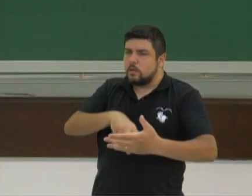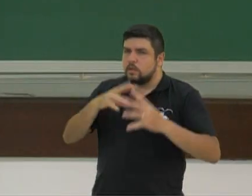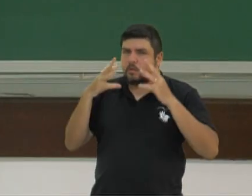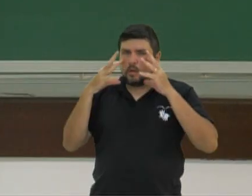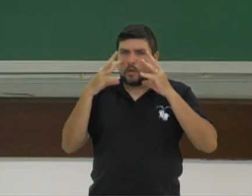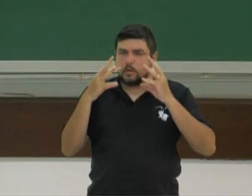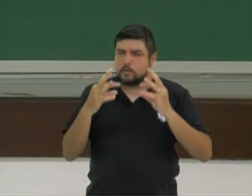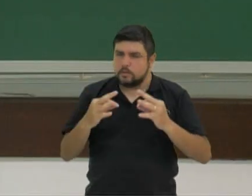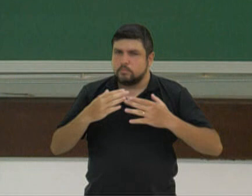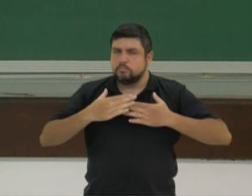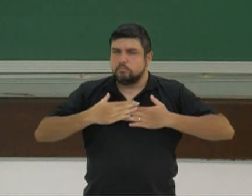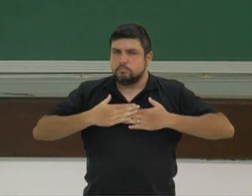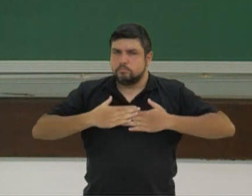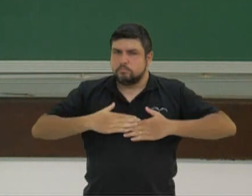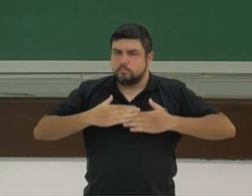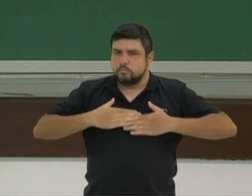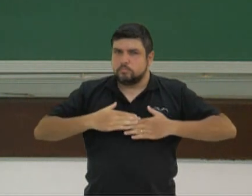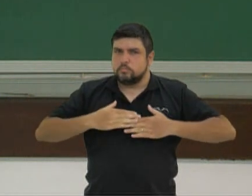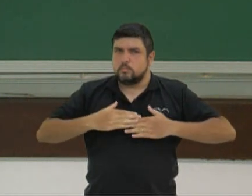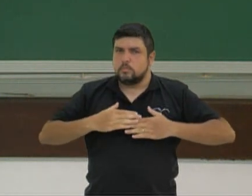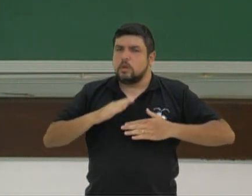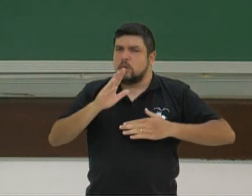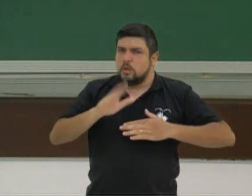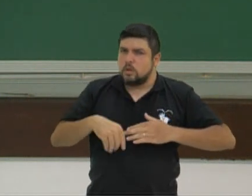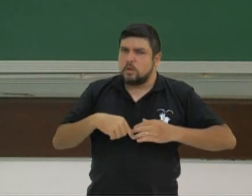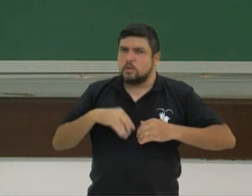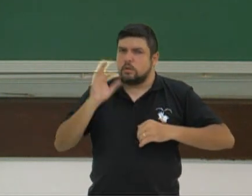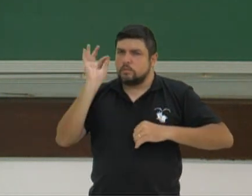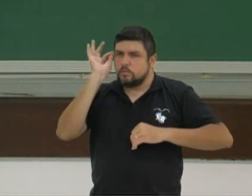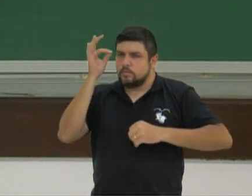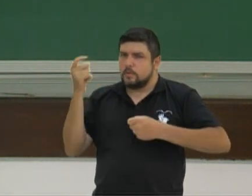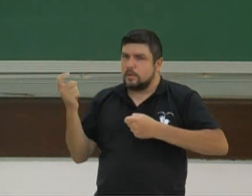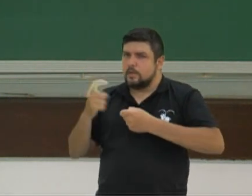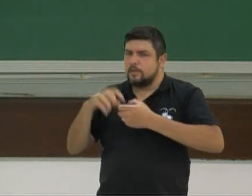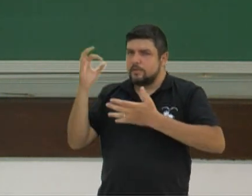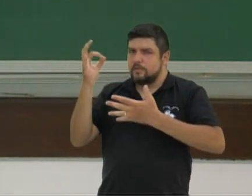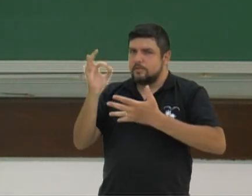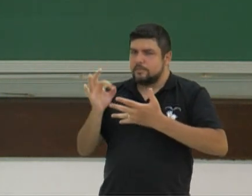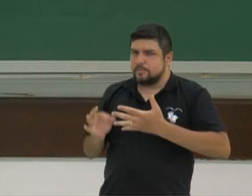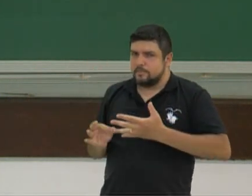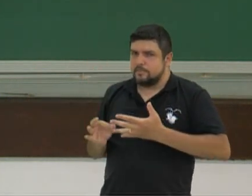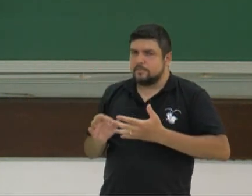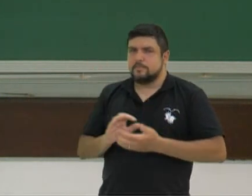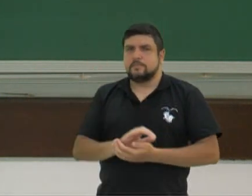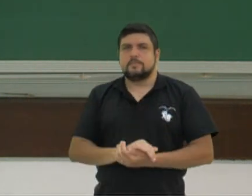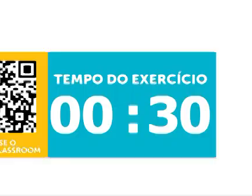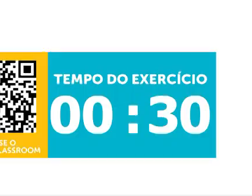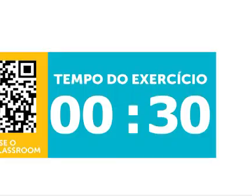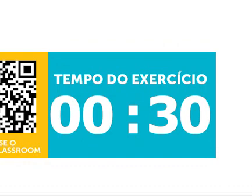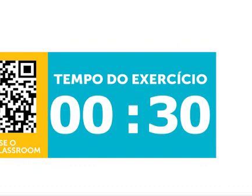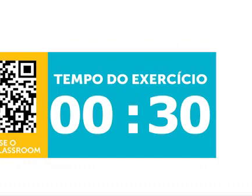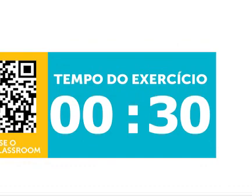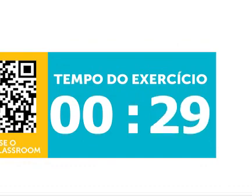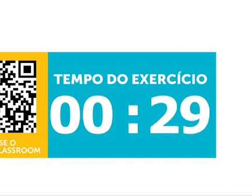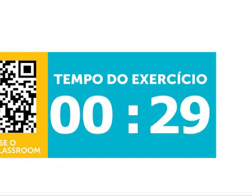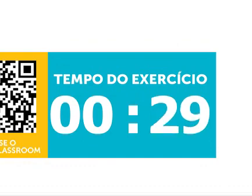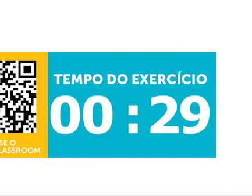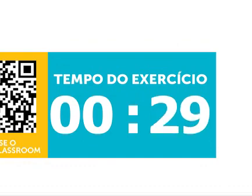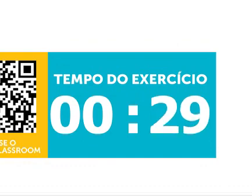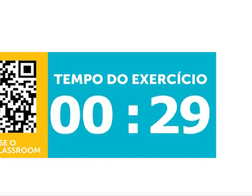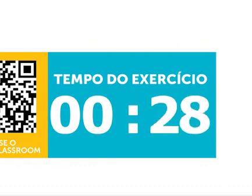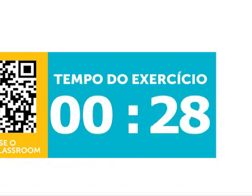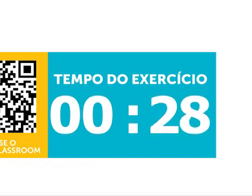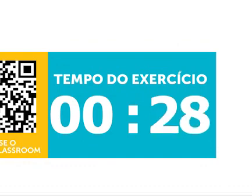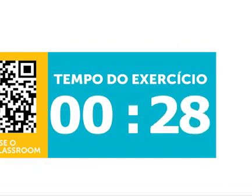vocês prestem atenção. A gente, daqui a alguns minutos, a gente retorna para ver qual é a alternativa correta.